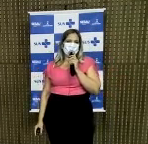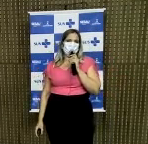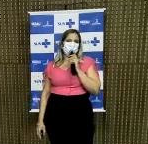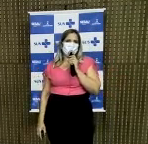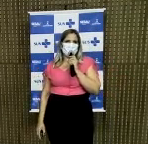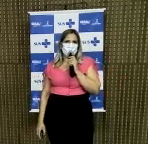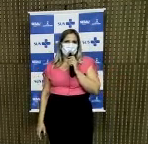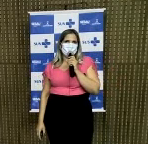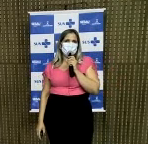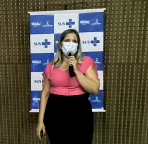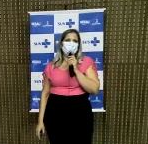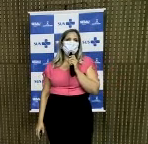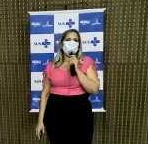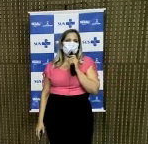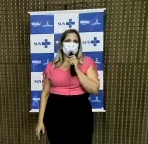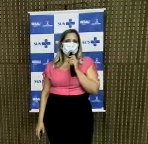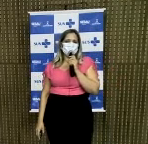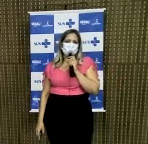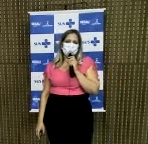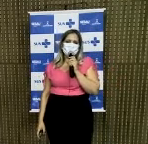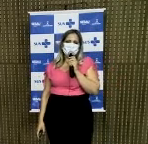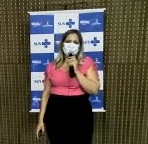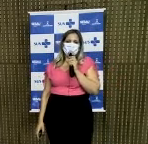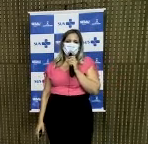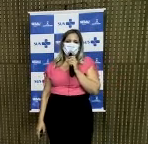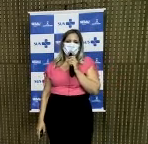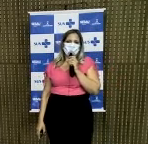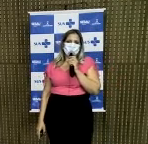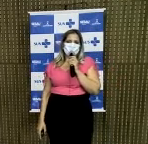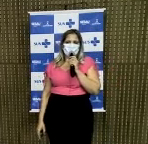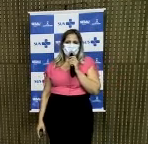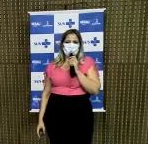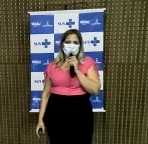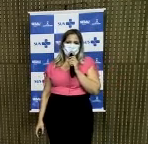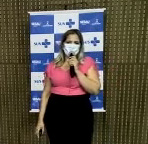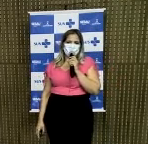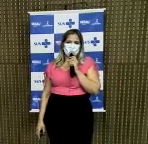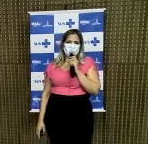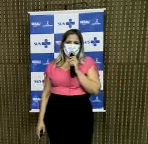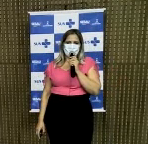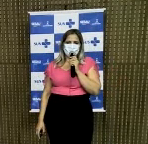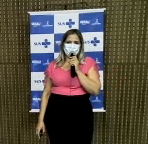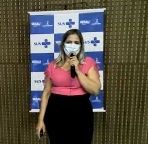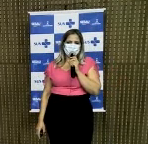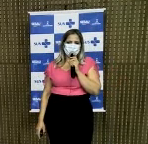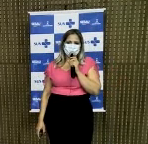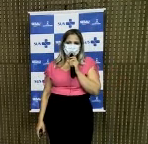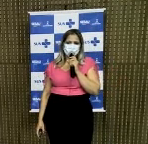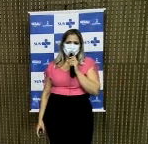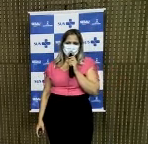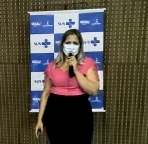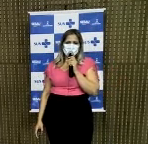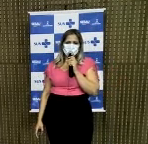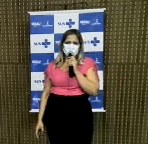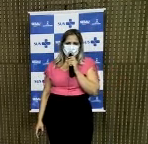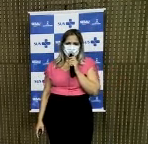consulta médica e de enfermagem, né, de demanda espontânea, o telemonitoramento dos casos suspeitos,